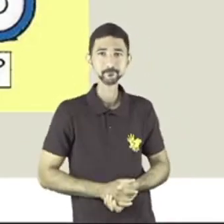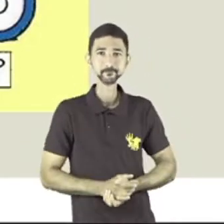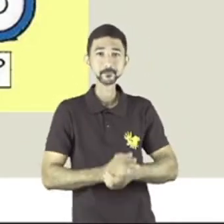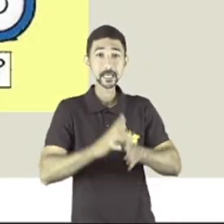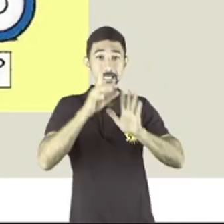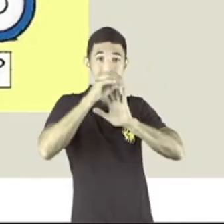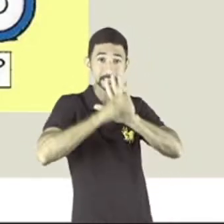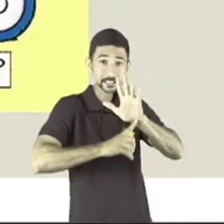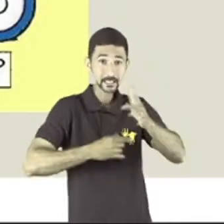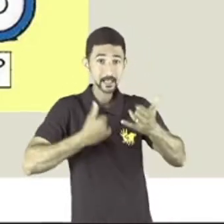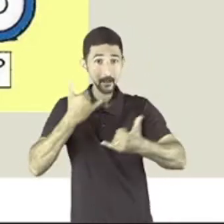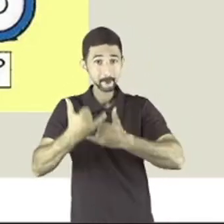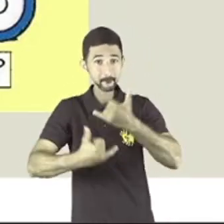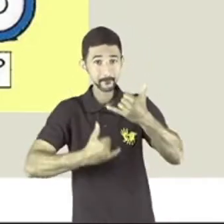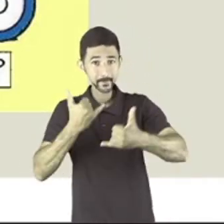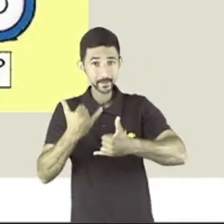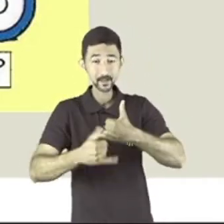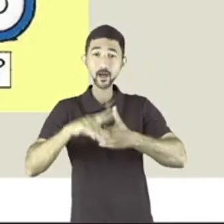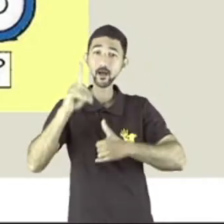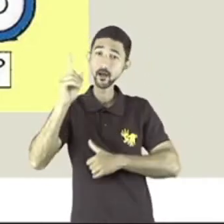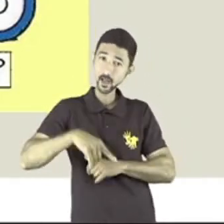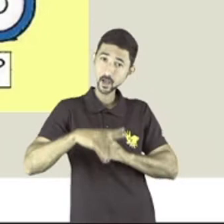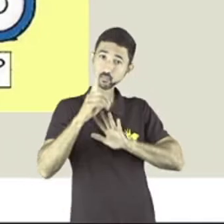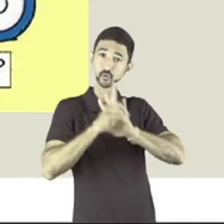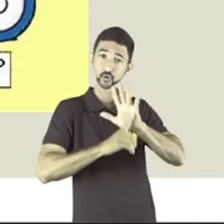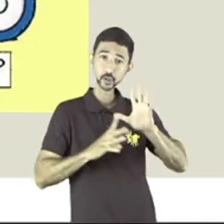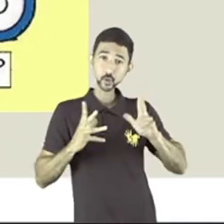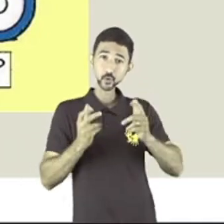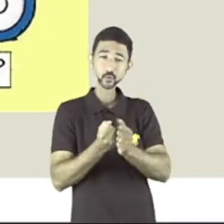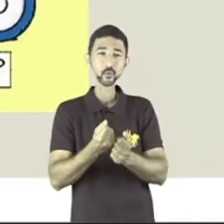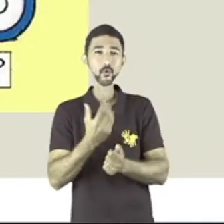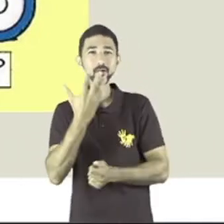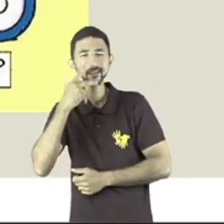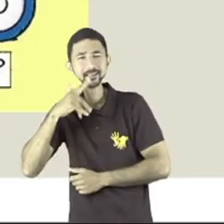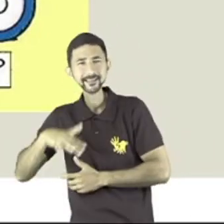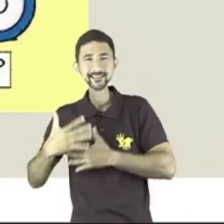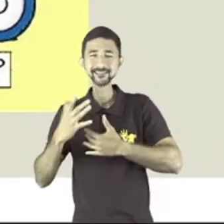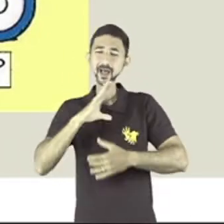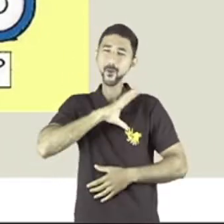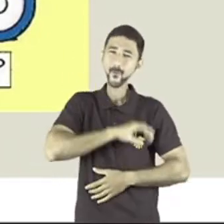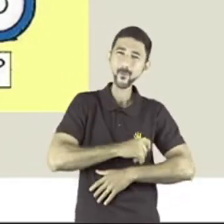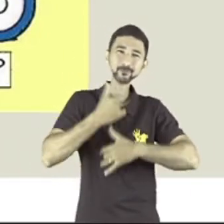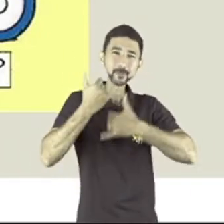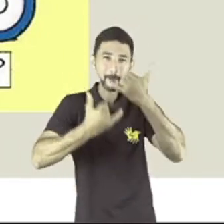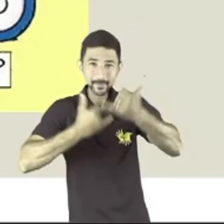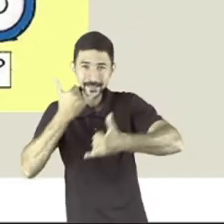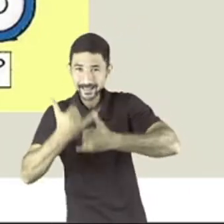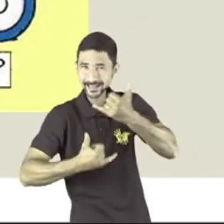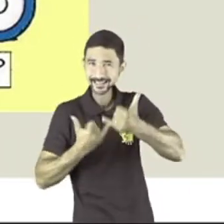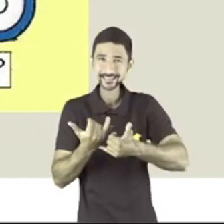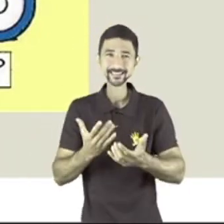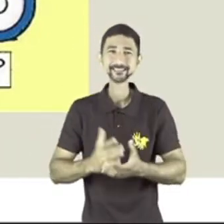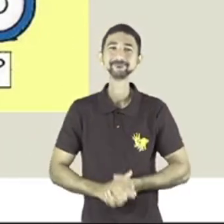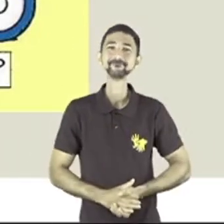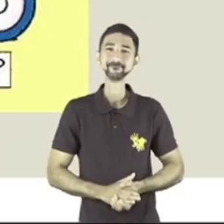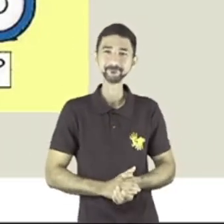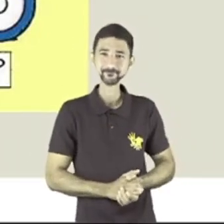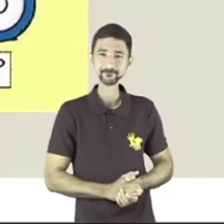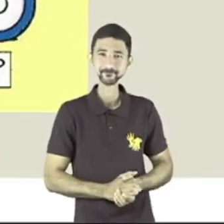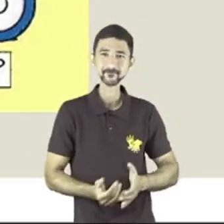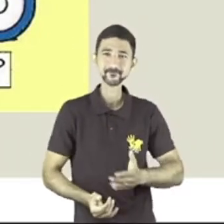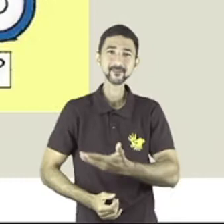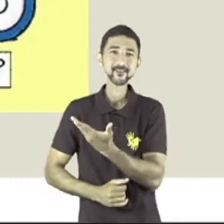Direito ao lazer. Isso é um direito que toda criança gosta. Muita brincadeira, muita diversão. Olha aí